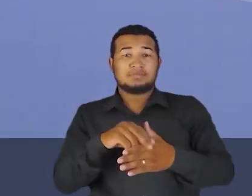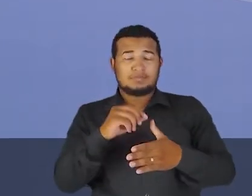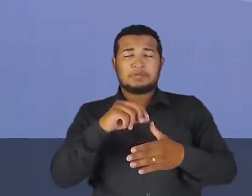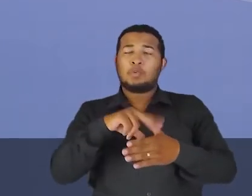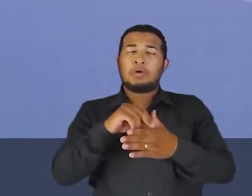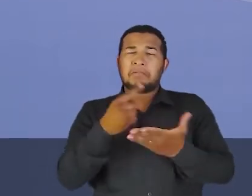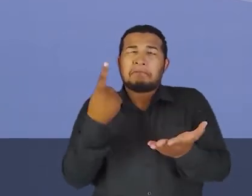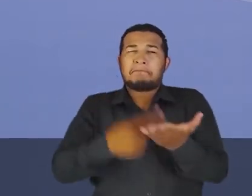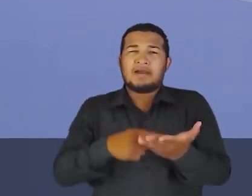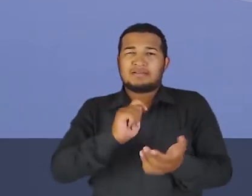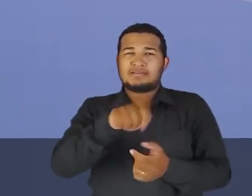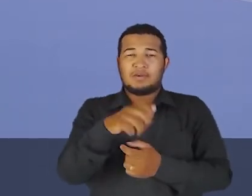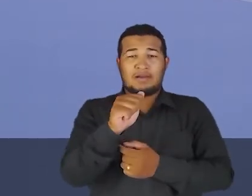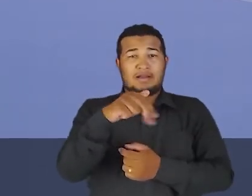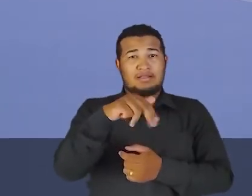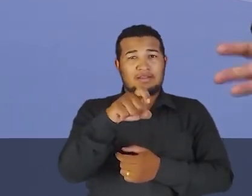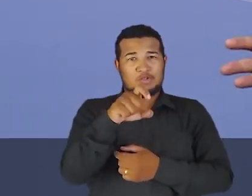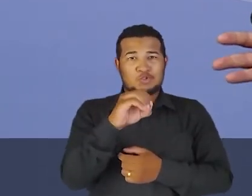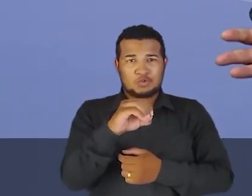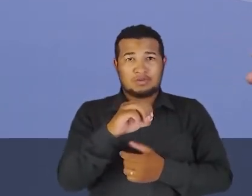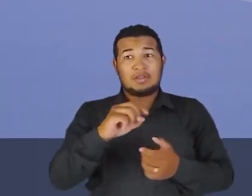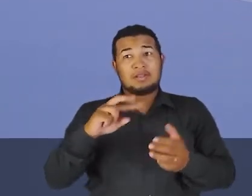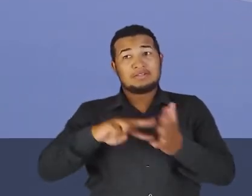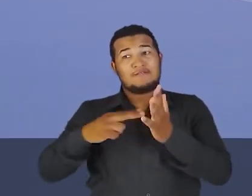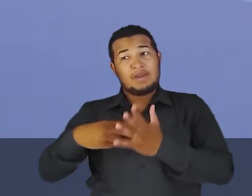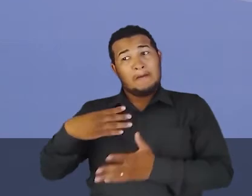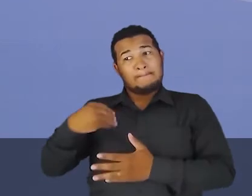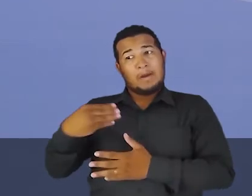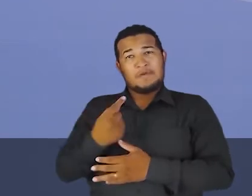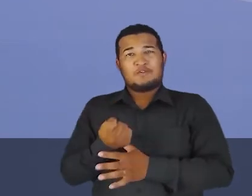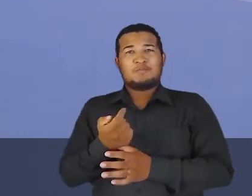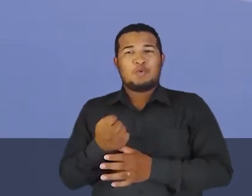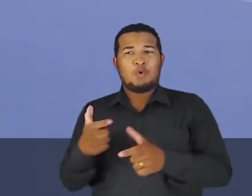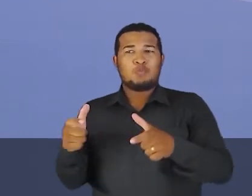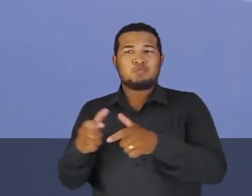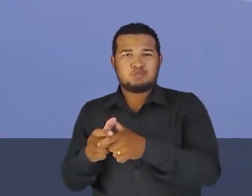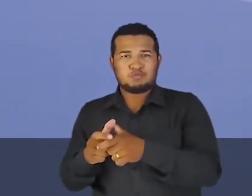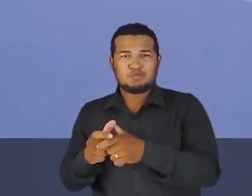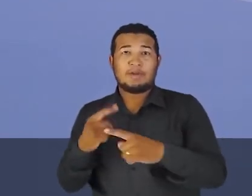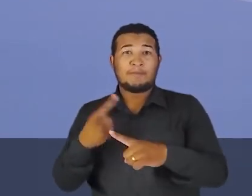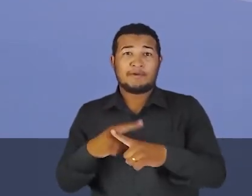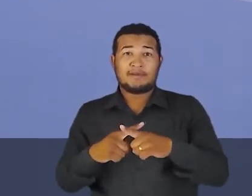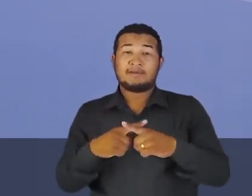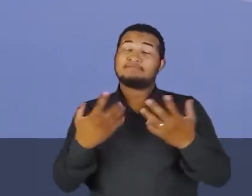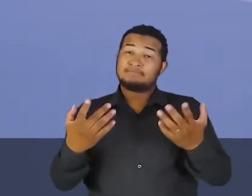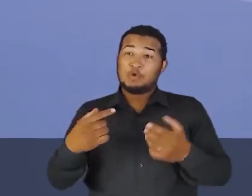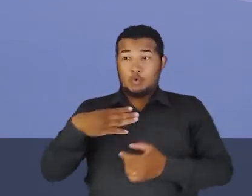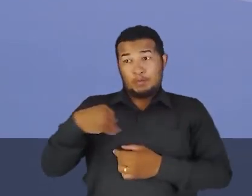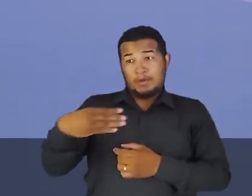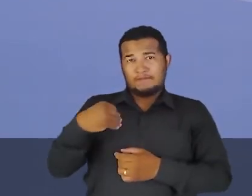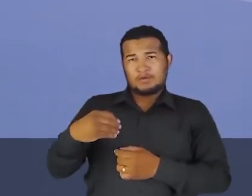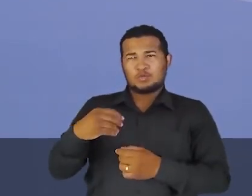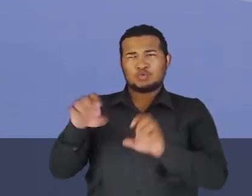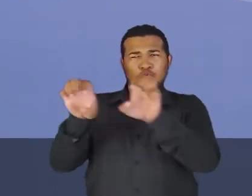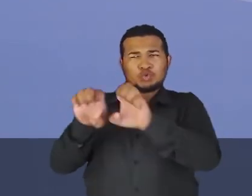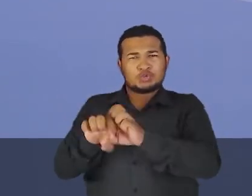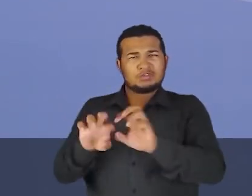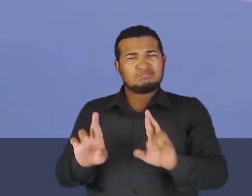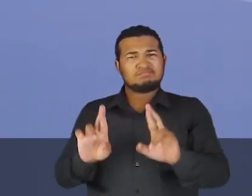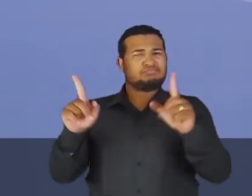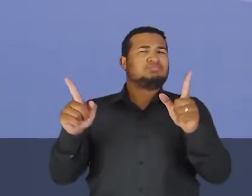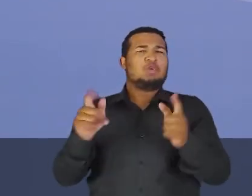inclusive o saco vitelínico, é reduzido em mamíferos. Por que isso, professor? Por que os mamíferos não têm essas estruturas